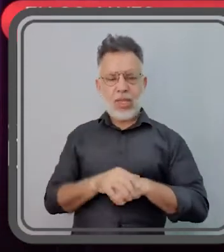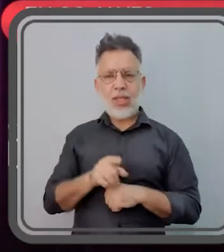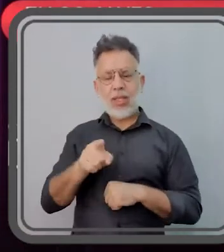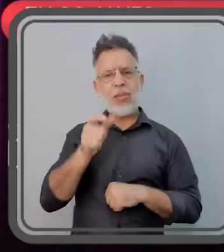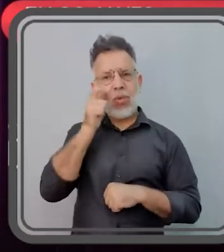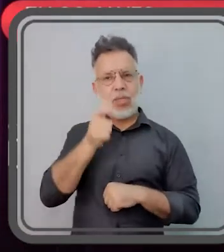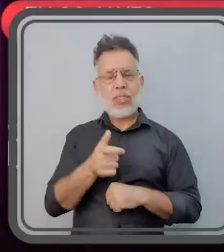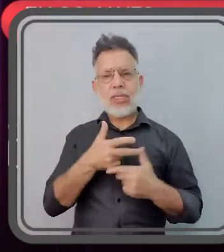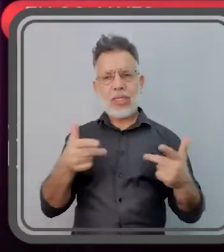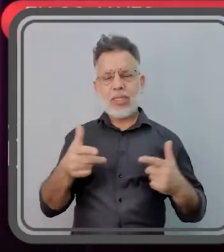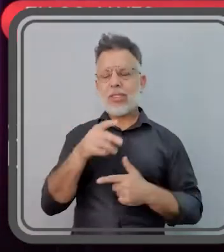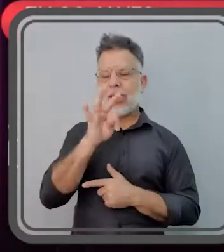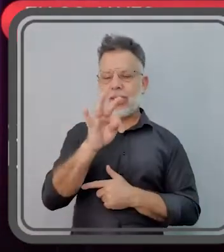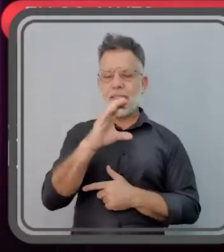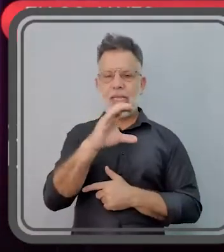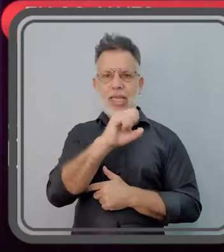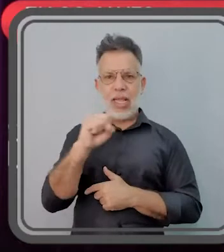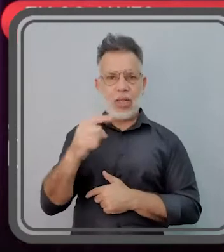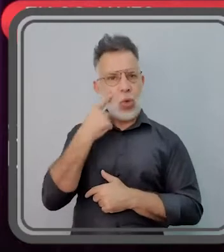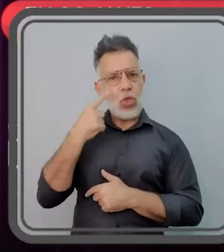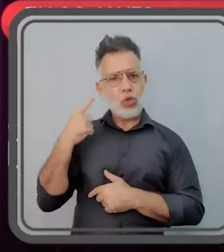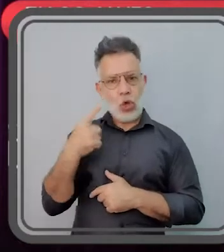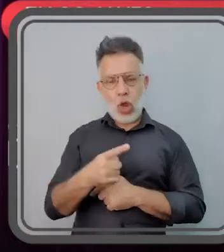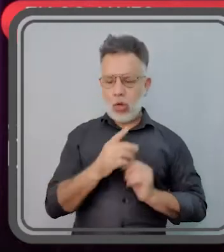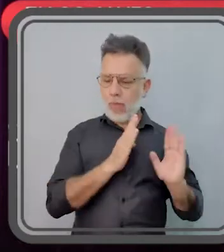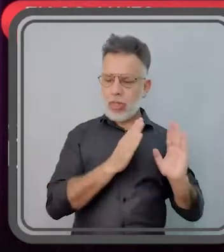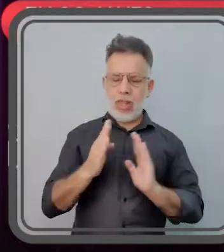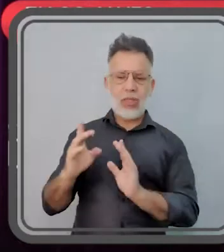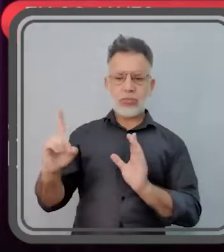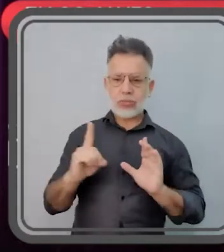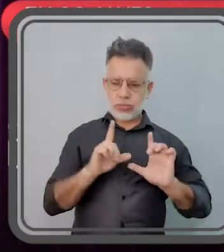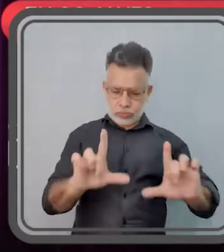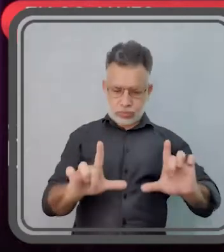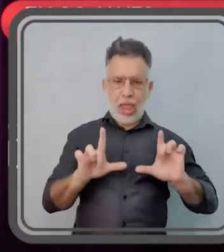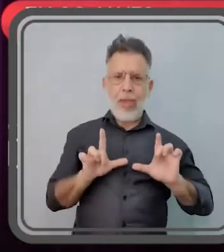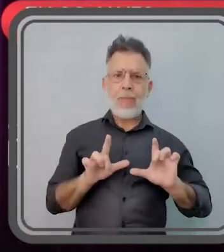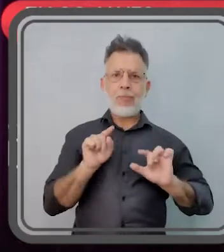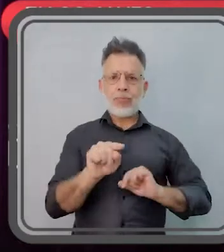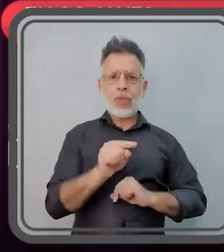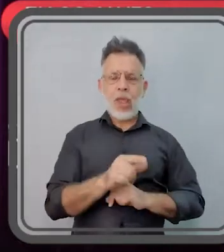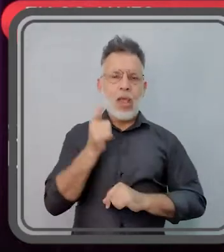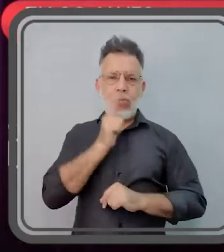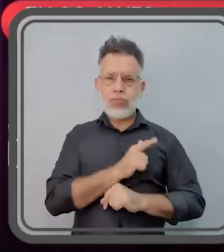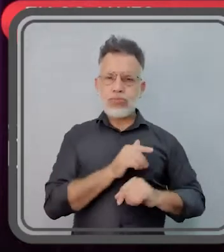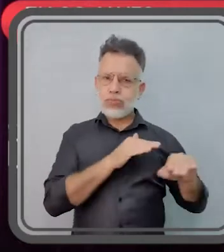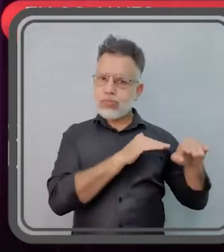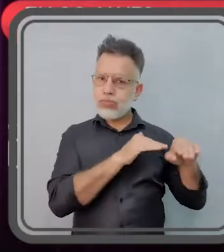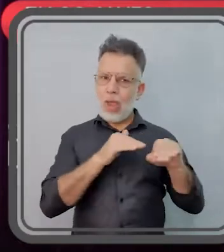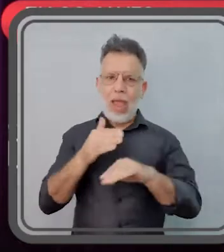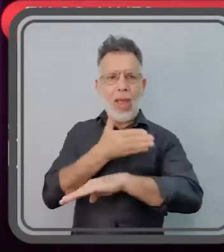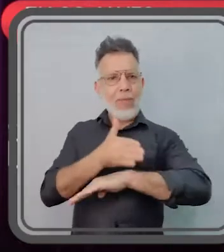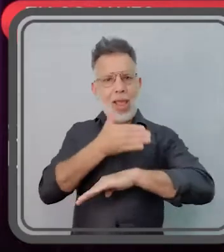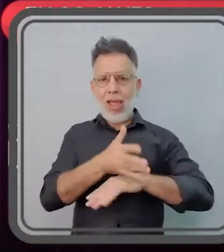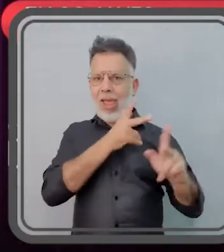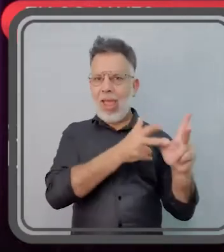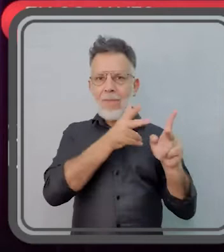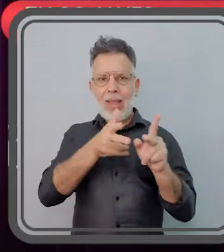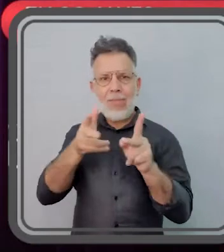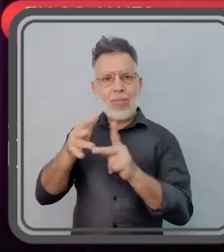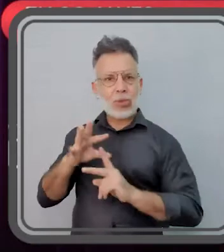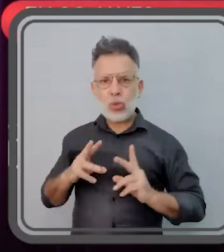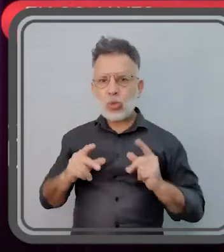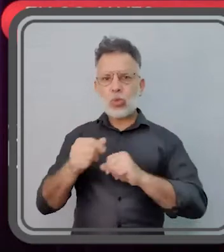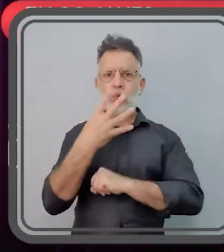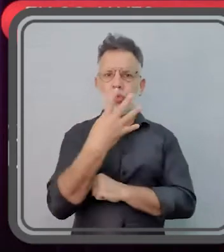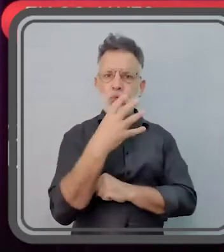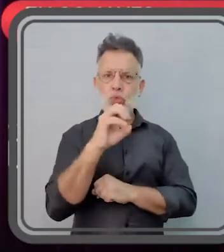muito interessante da TCS, e quando a gente olha o processo de certificação, a consistência das práticas, ela é a mesma nesses 40 países